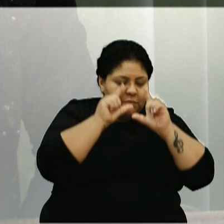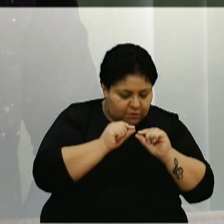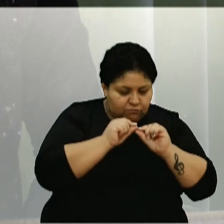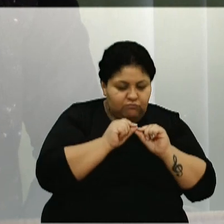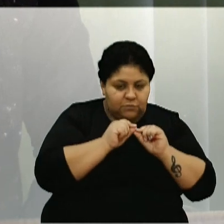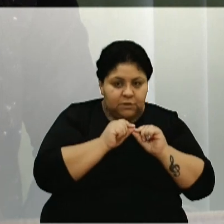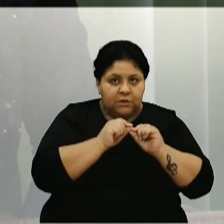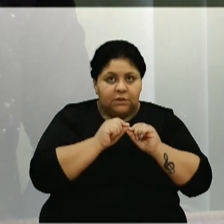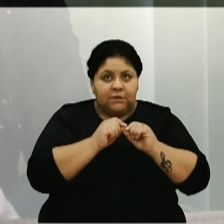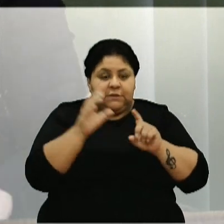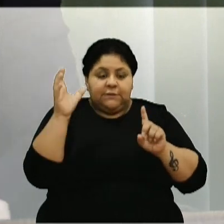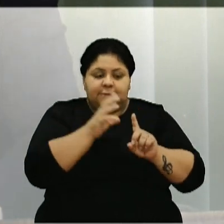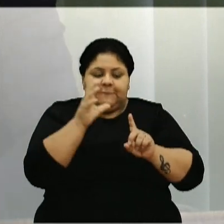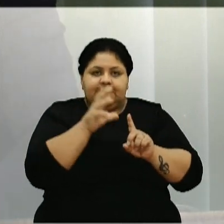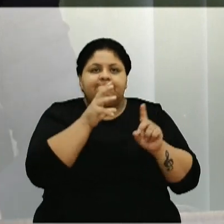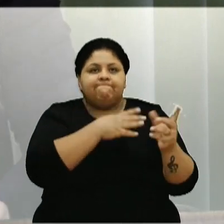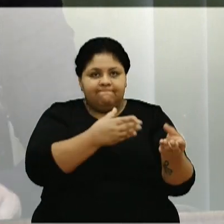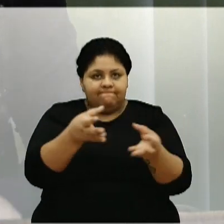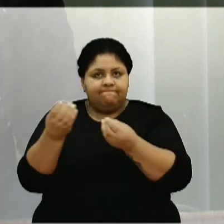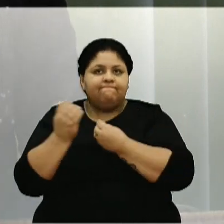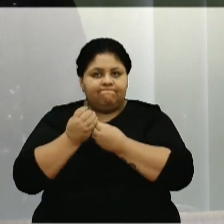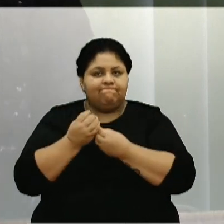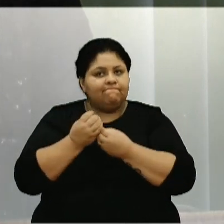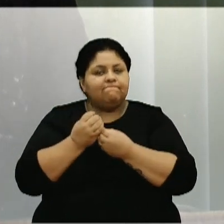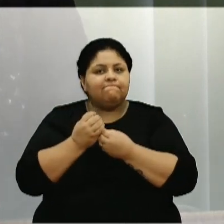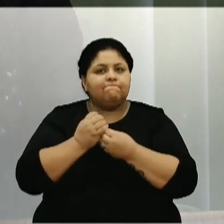a pressão é grande, mas